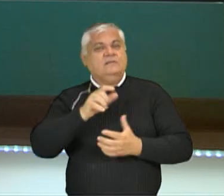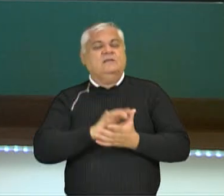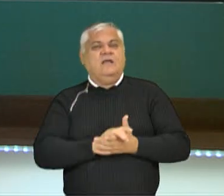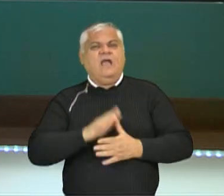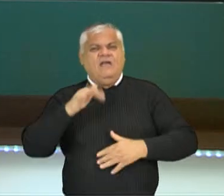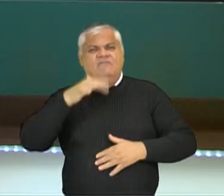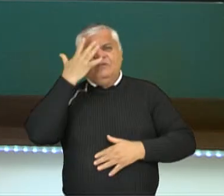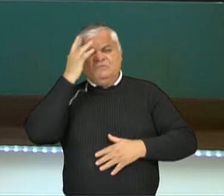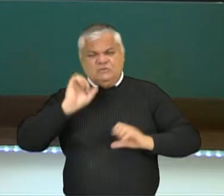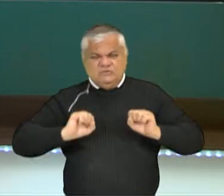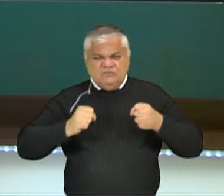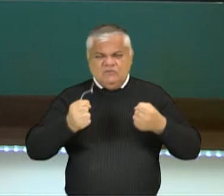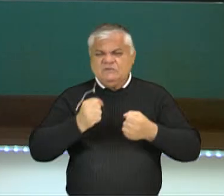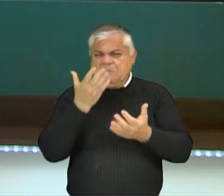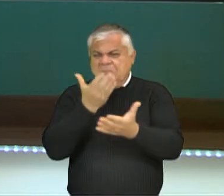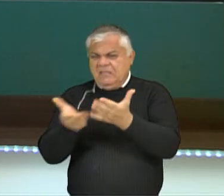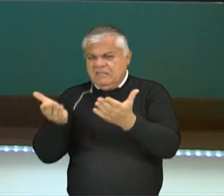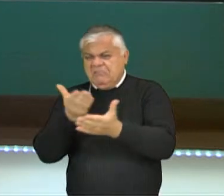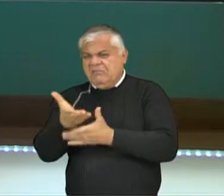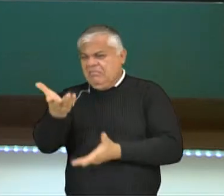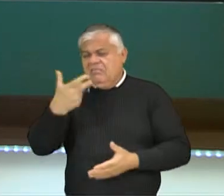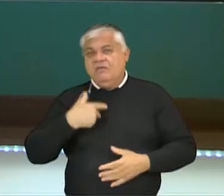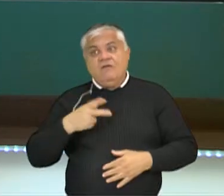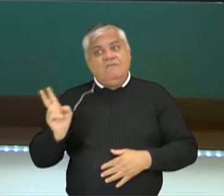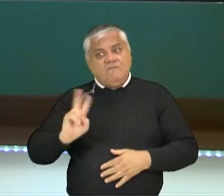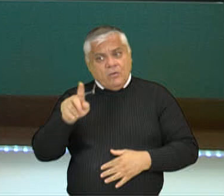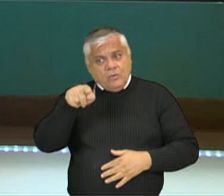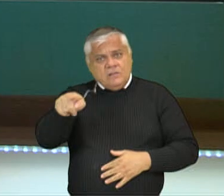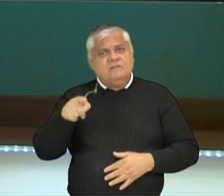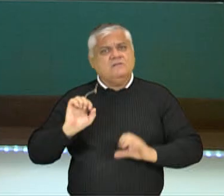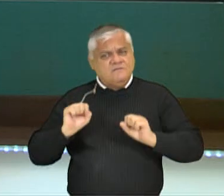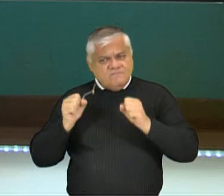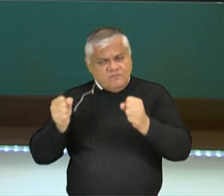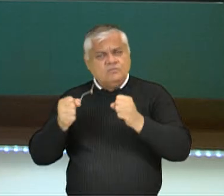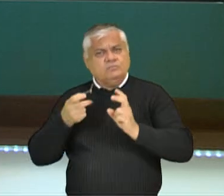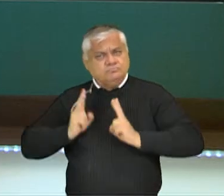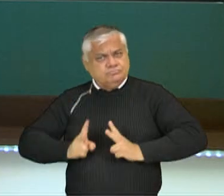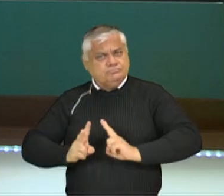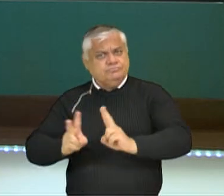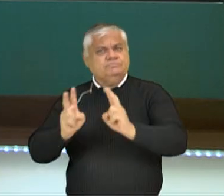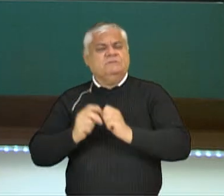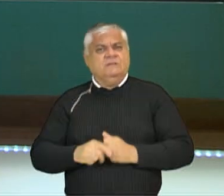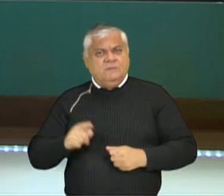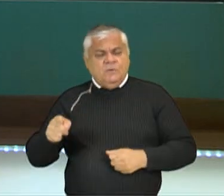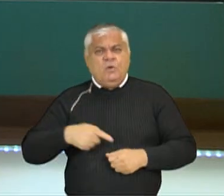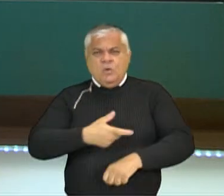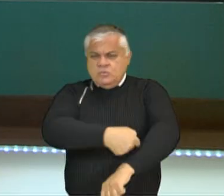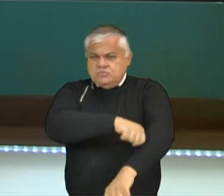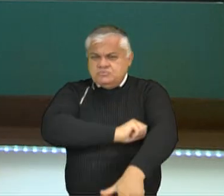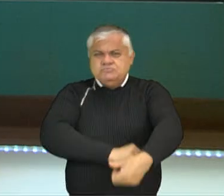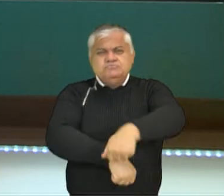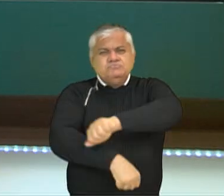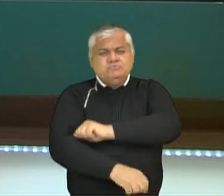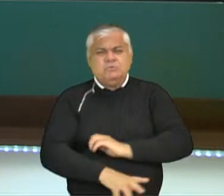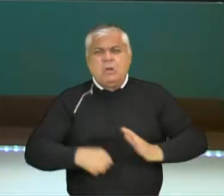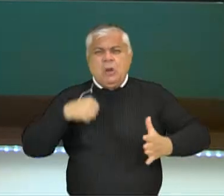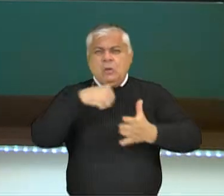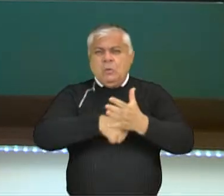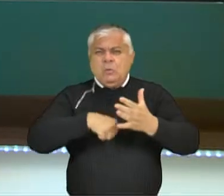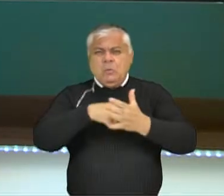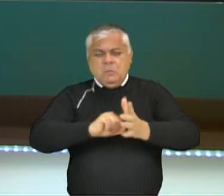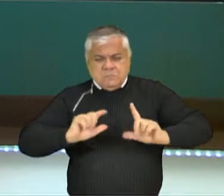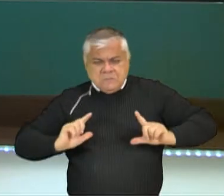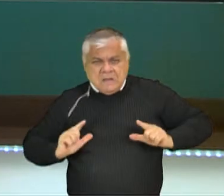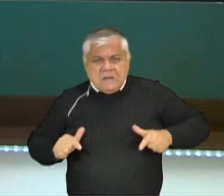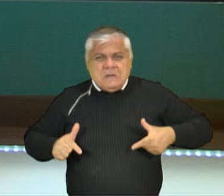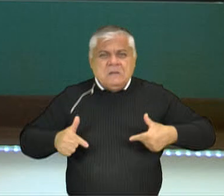atleta lá, não ganhou, mas valorize o atleta, né? Para ele chegar lá, ele suou muito, teve muito esforço para chegar onde ele está. Tá?